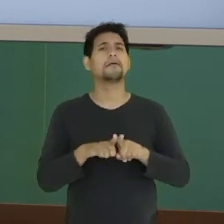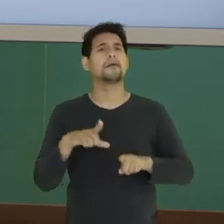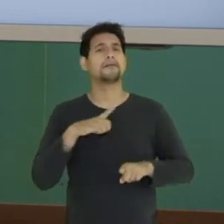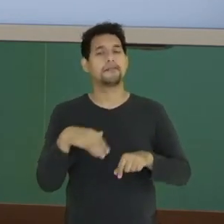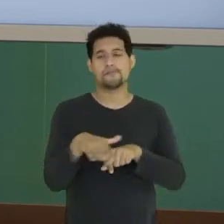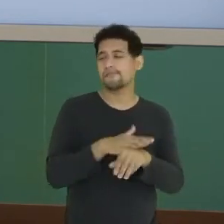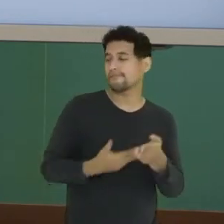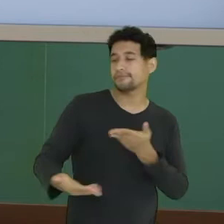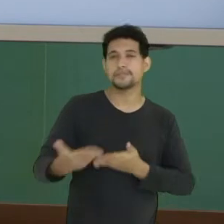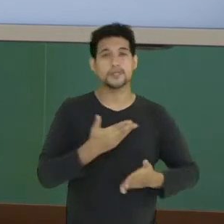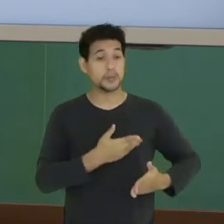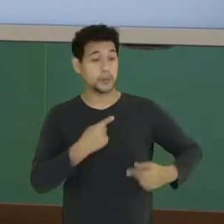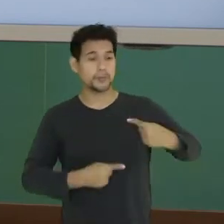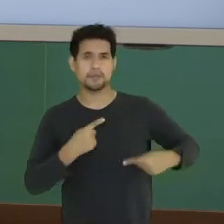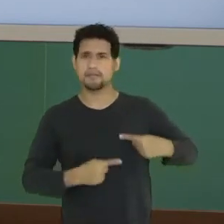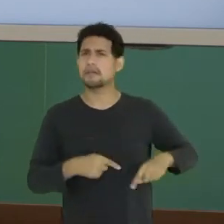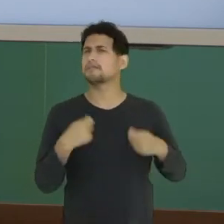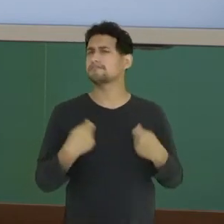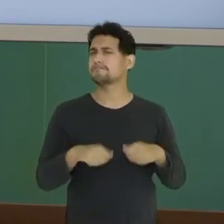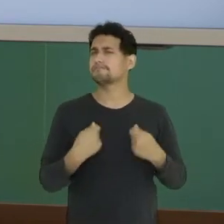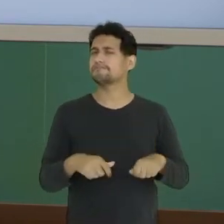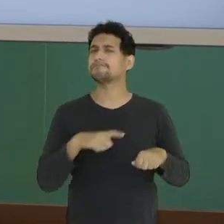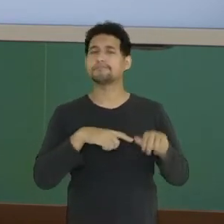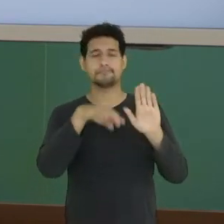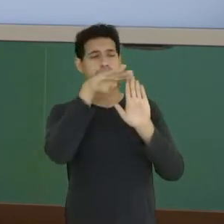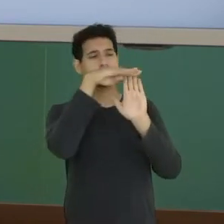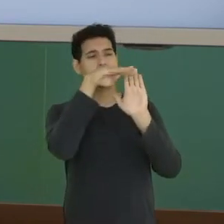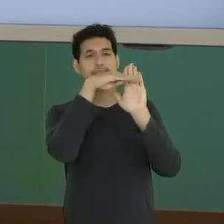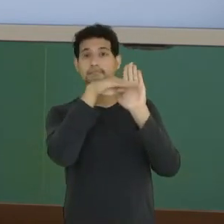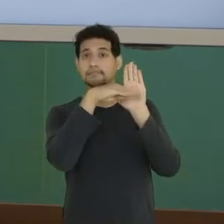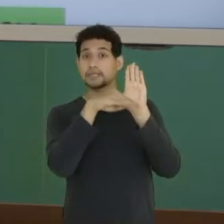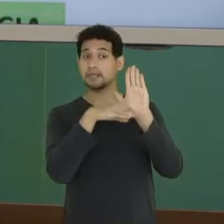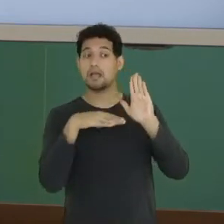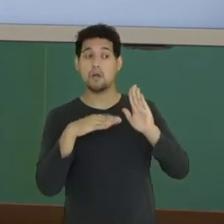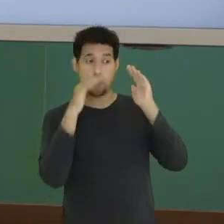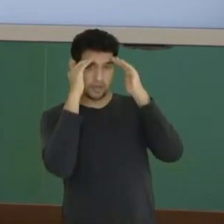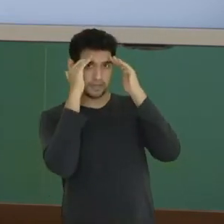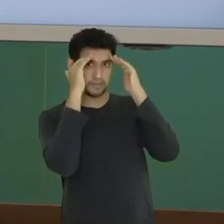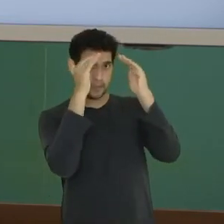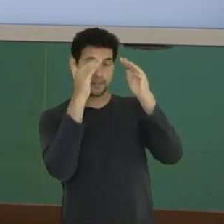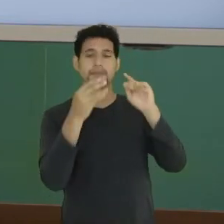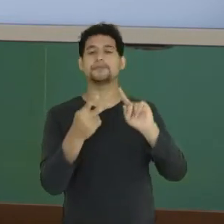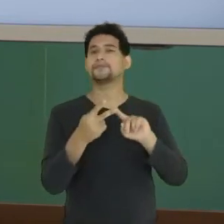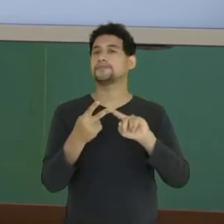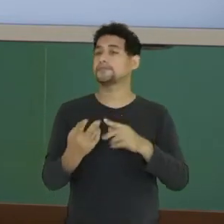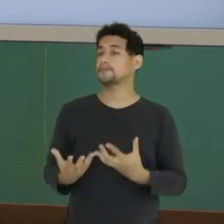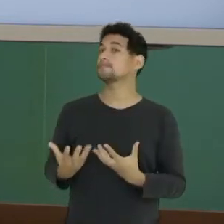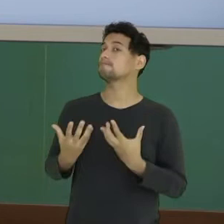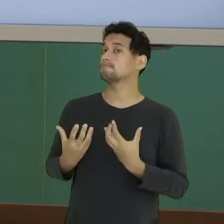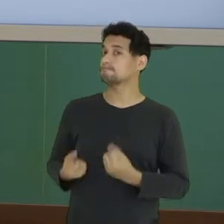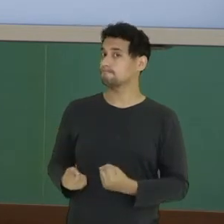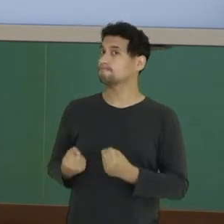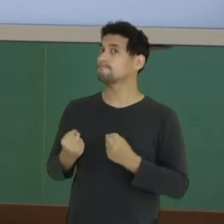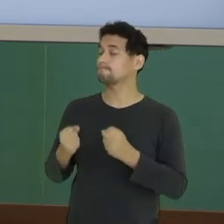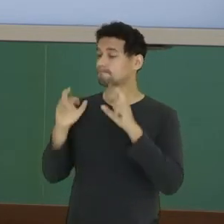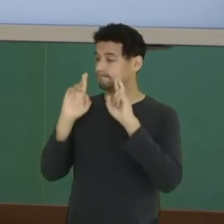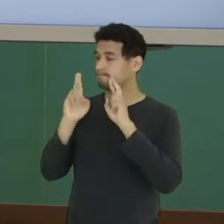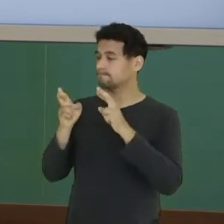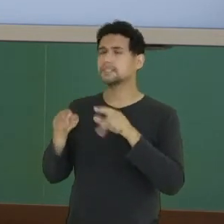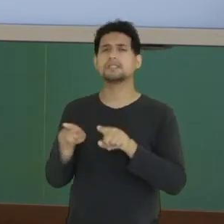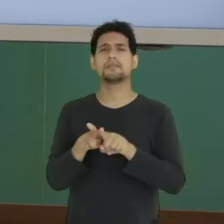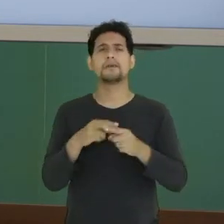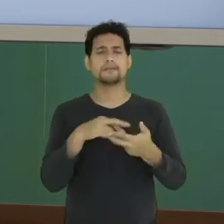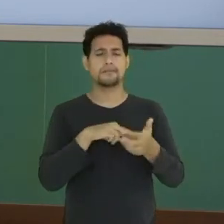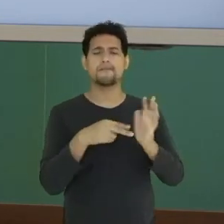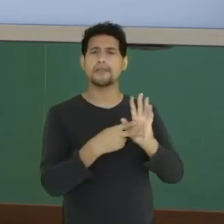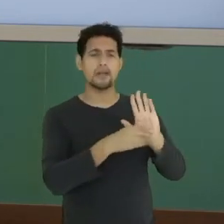discussões políticas devem sempre ser pautadas no respeito, na tolerância. Então, são conceitos que